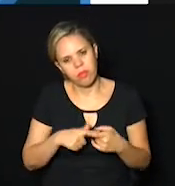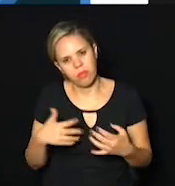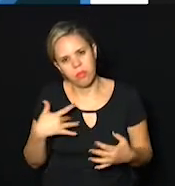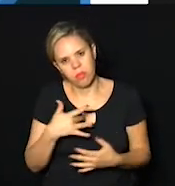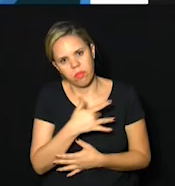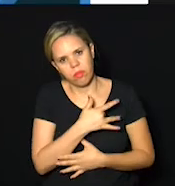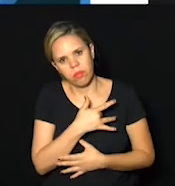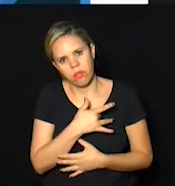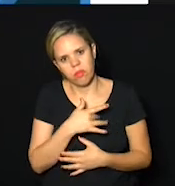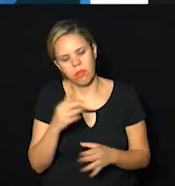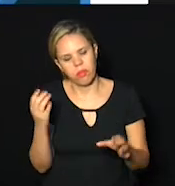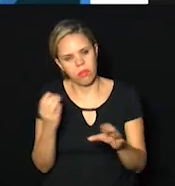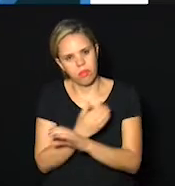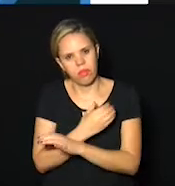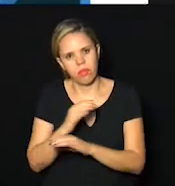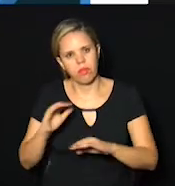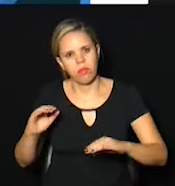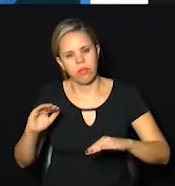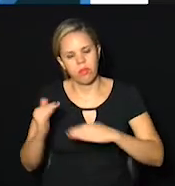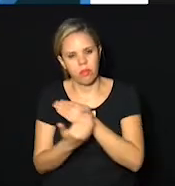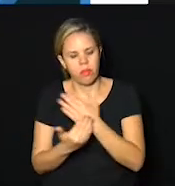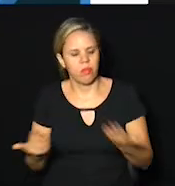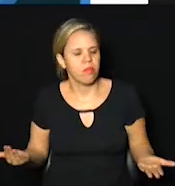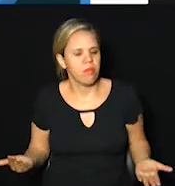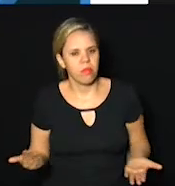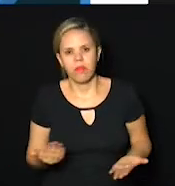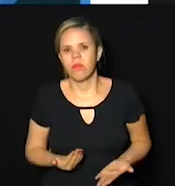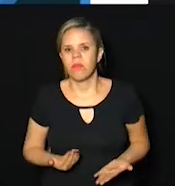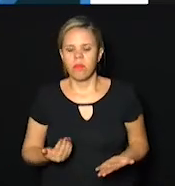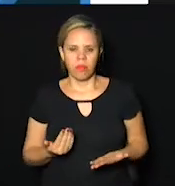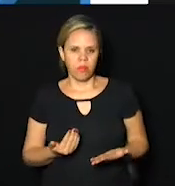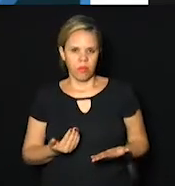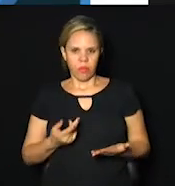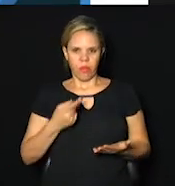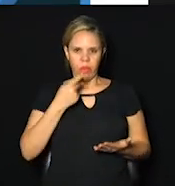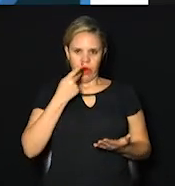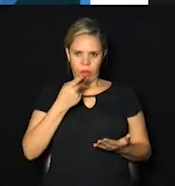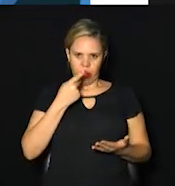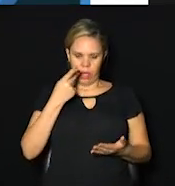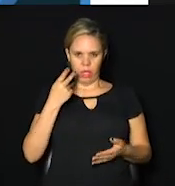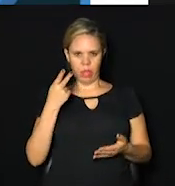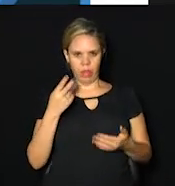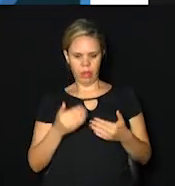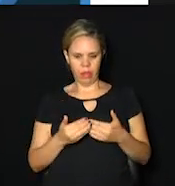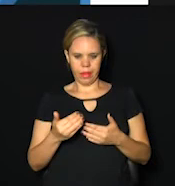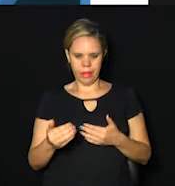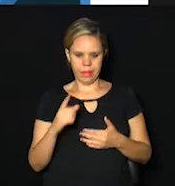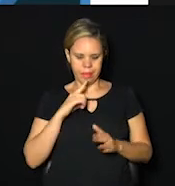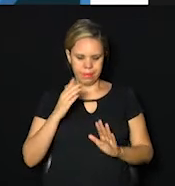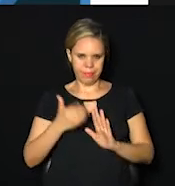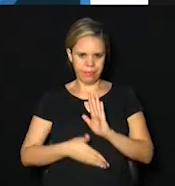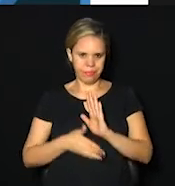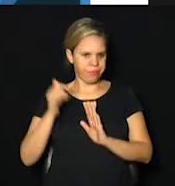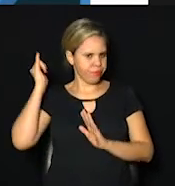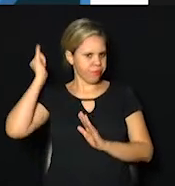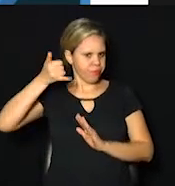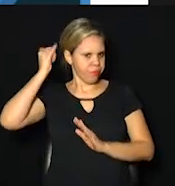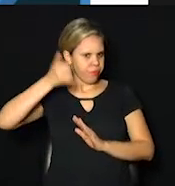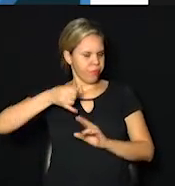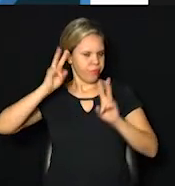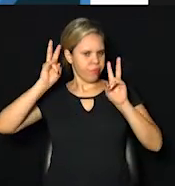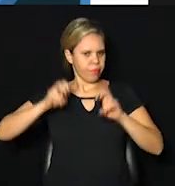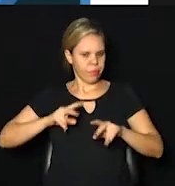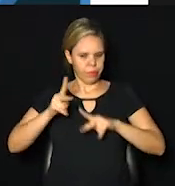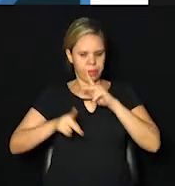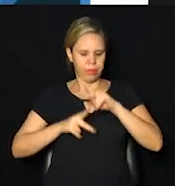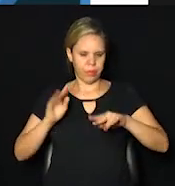mais completo naquele bairro. Quando eu trato disso, quando eu parto de um princípio, que é uma narrativa sobre